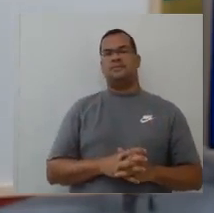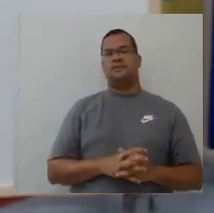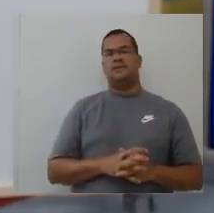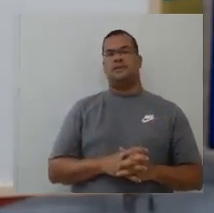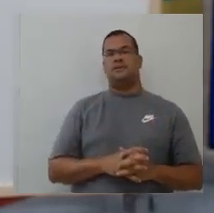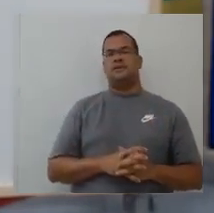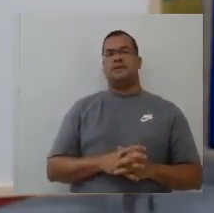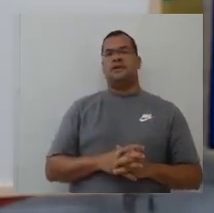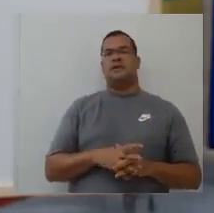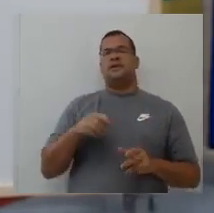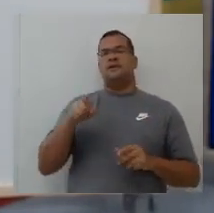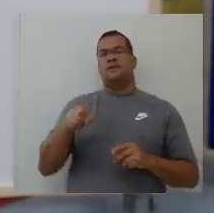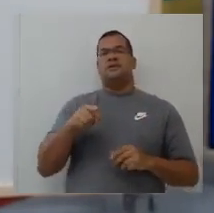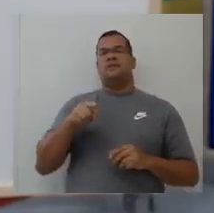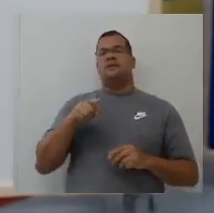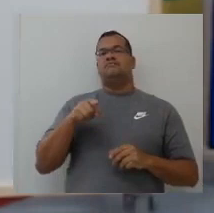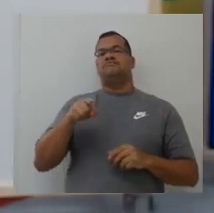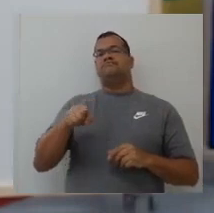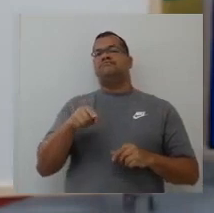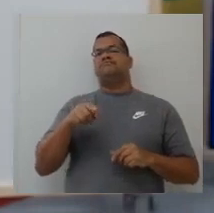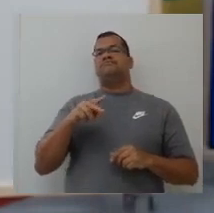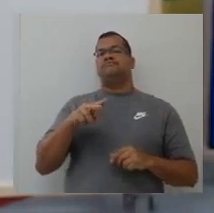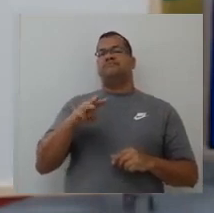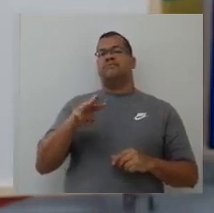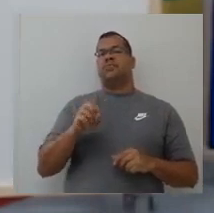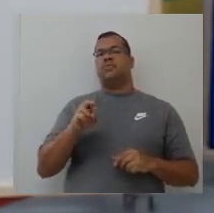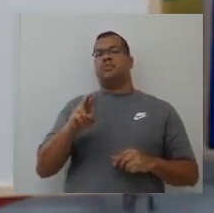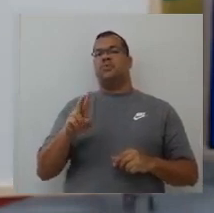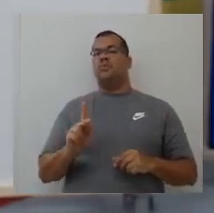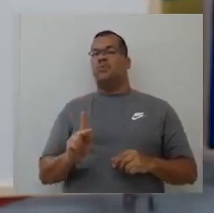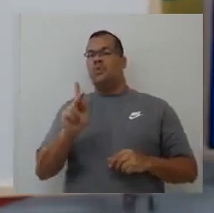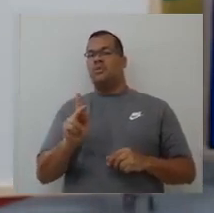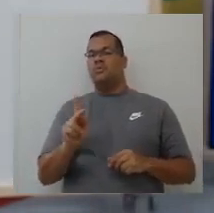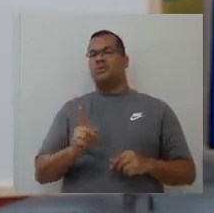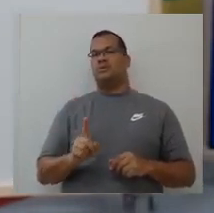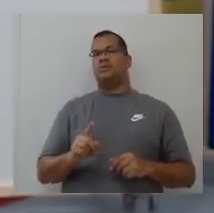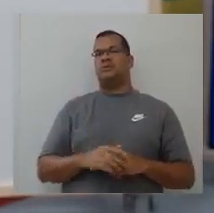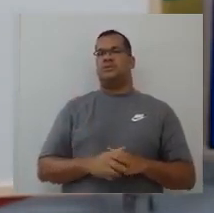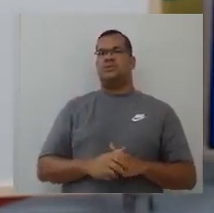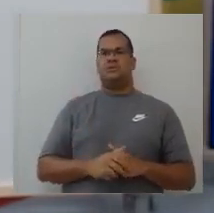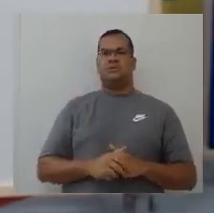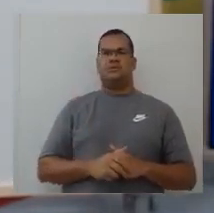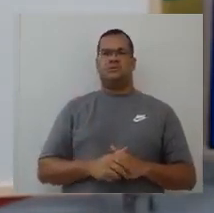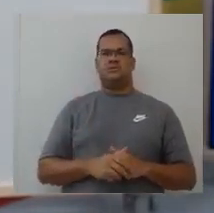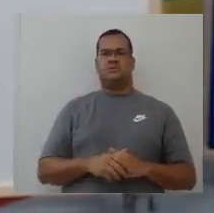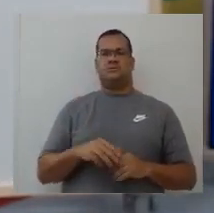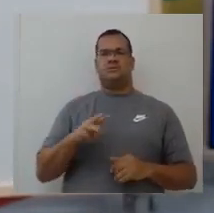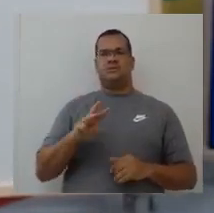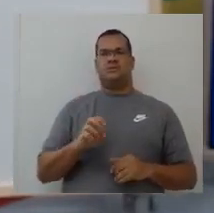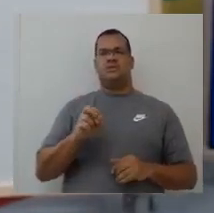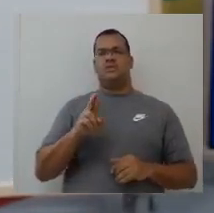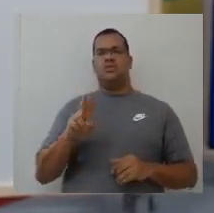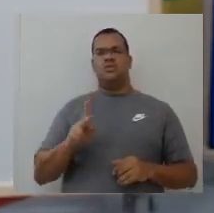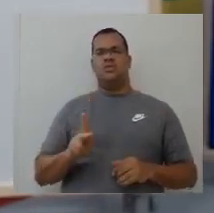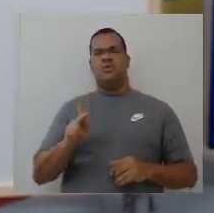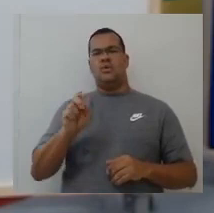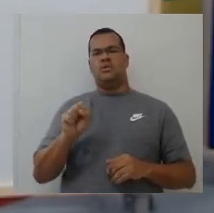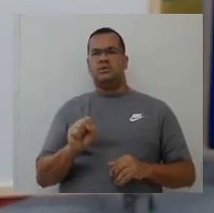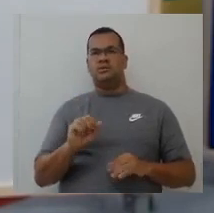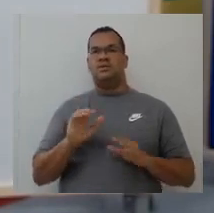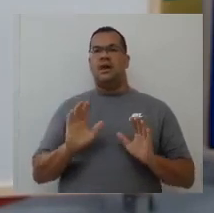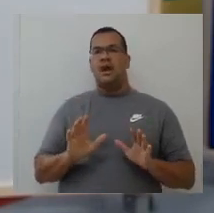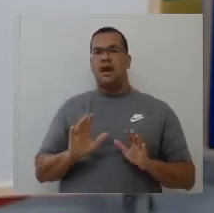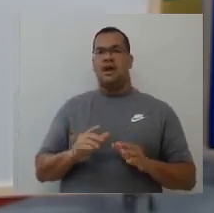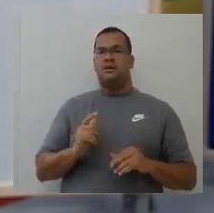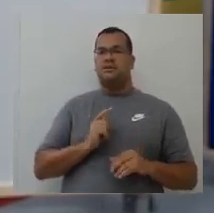como, Rafael? Seria he work. Sem S, normalzinho? Não. Seria he works. Beleza? Rafael, colocou esse